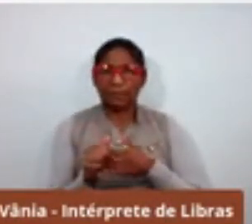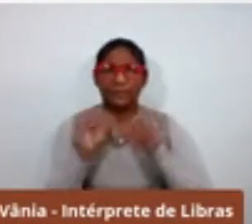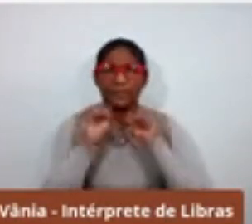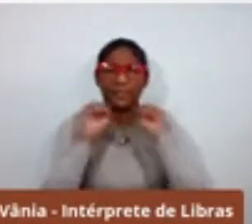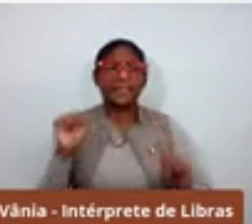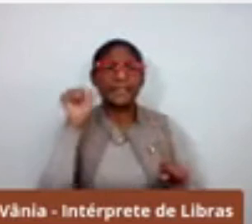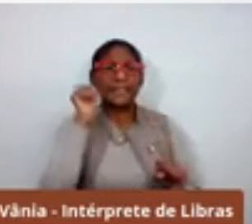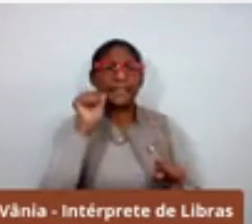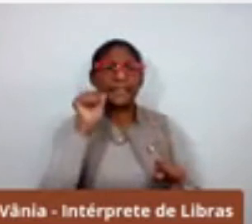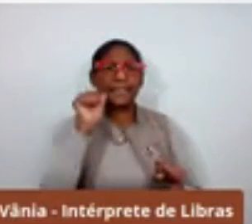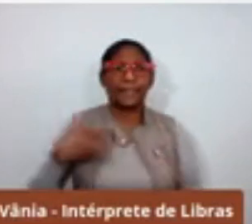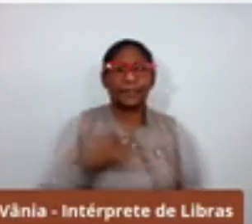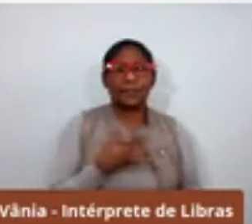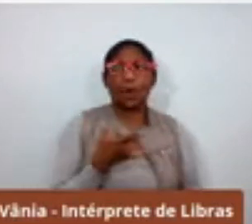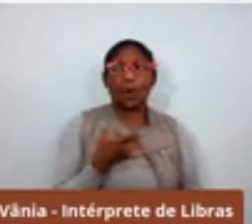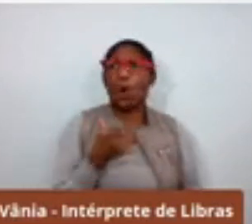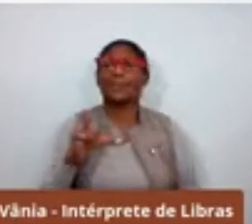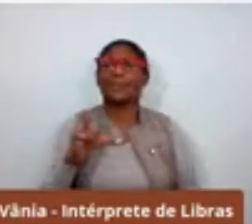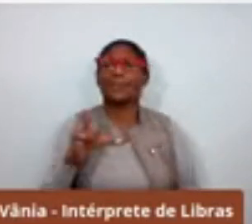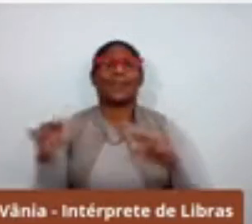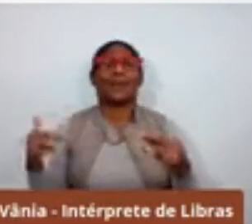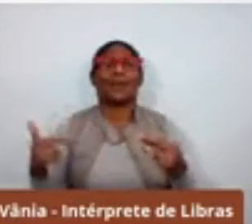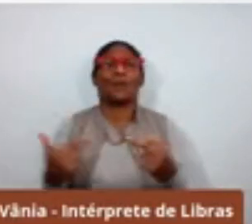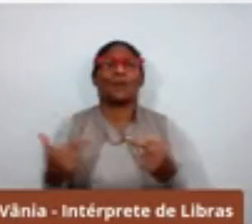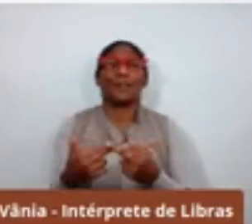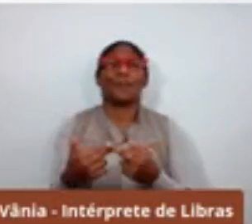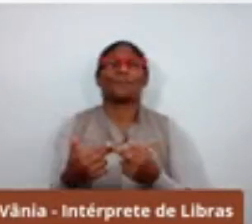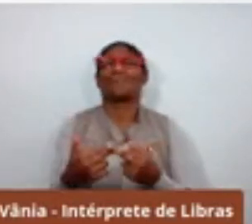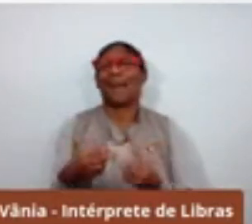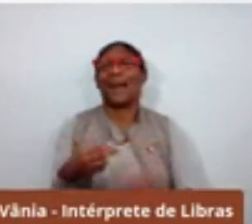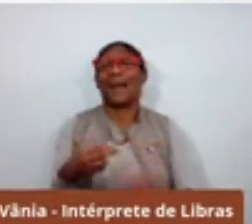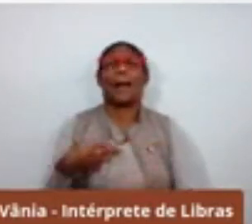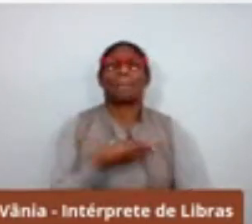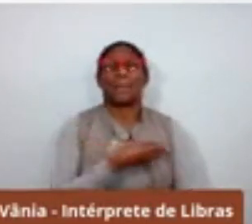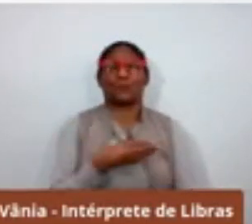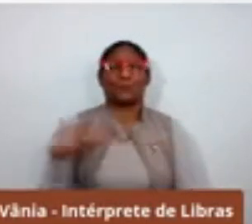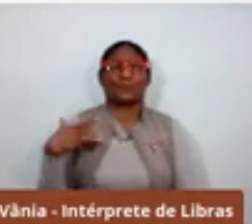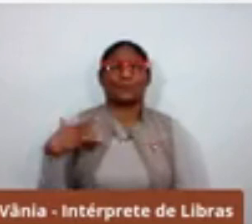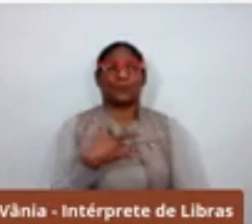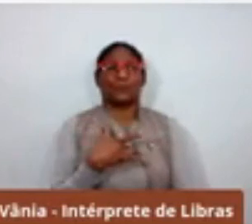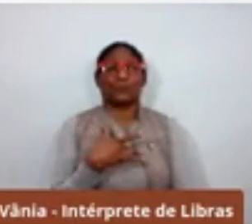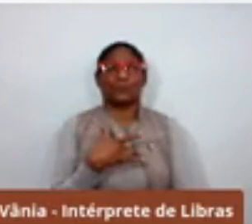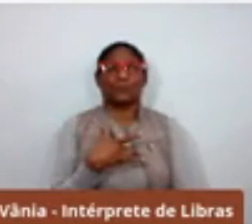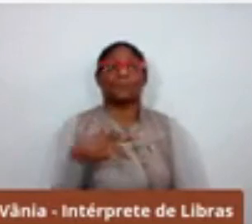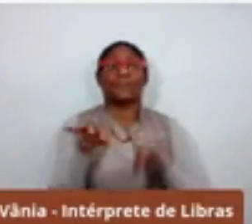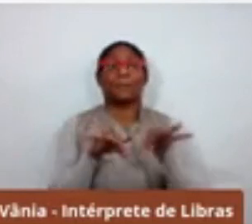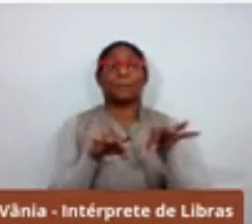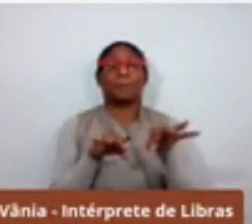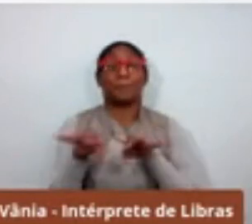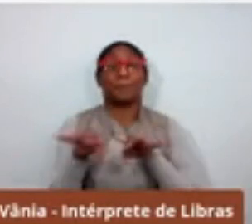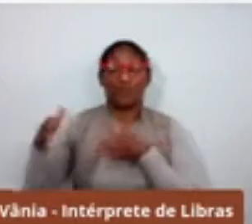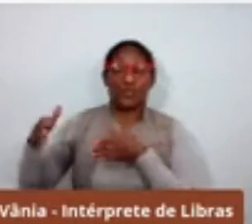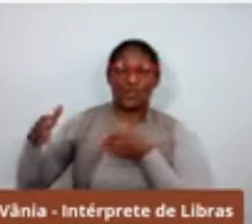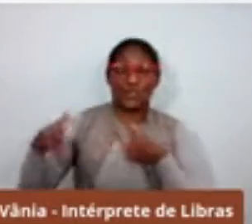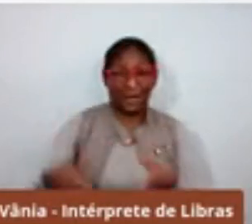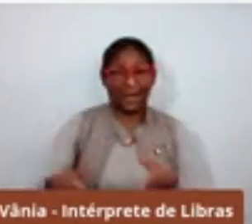ela deve estar envolvida com a reunião do ministro da Saúde, né, preparando a chegada do ministro da Saúde